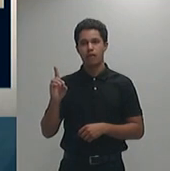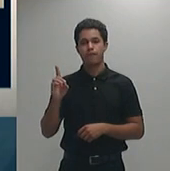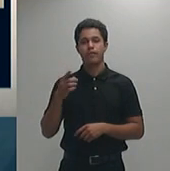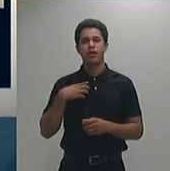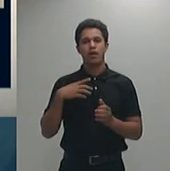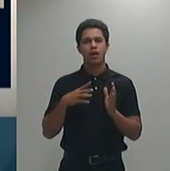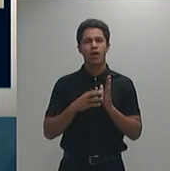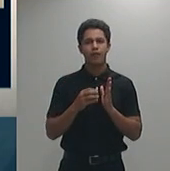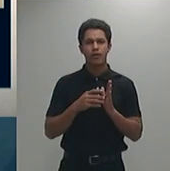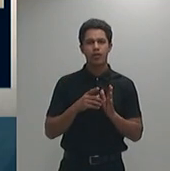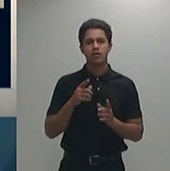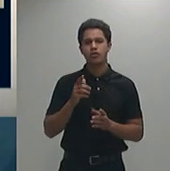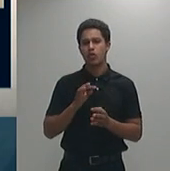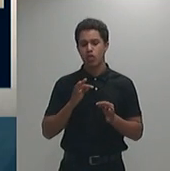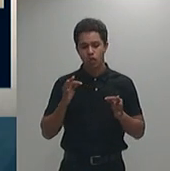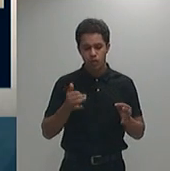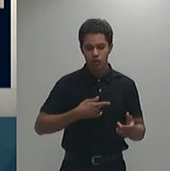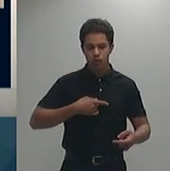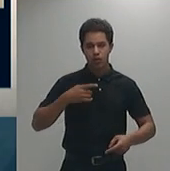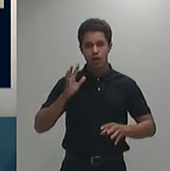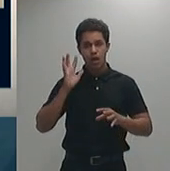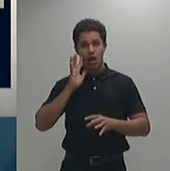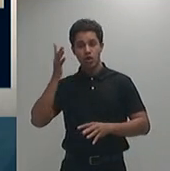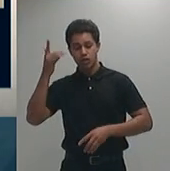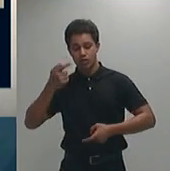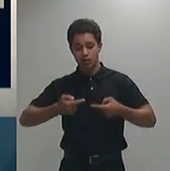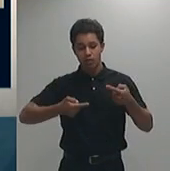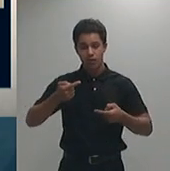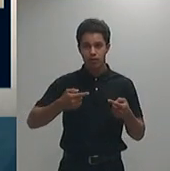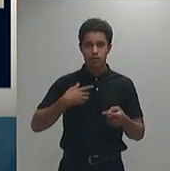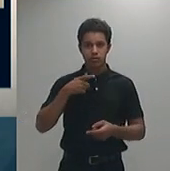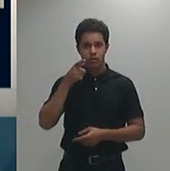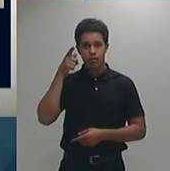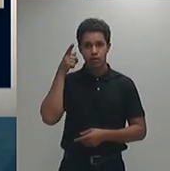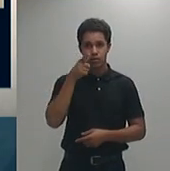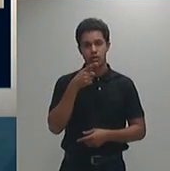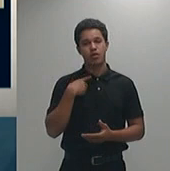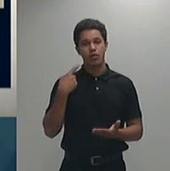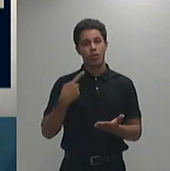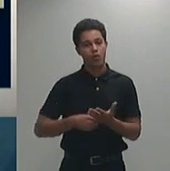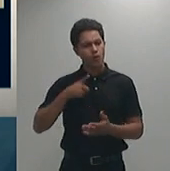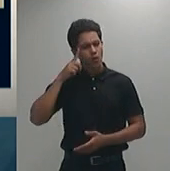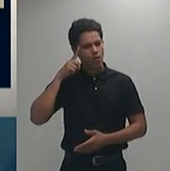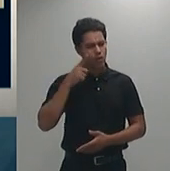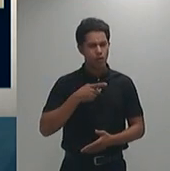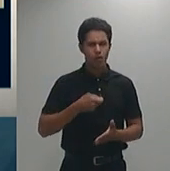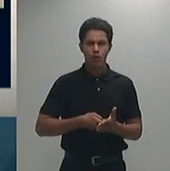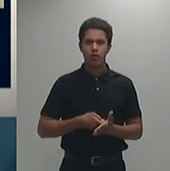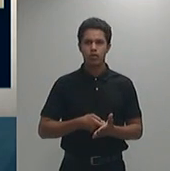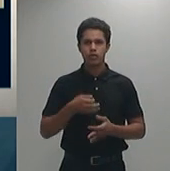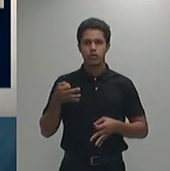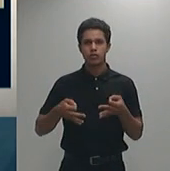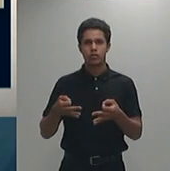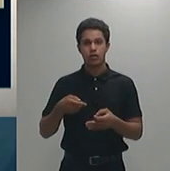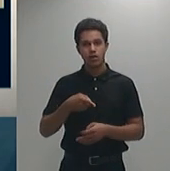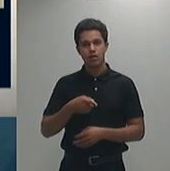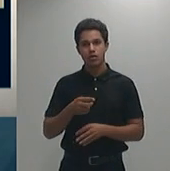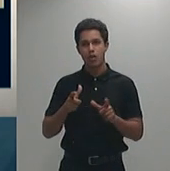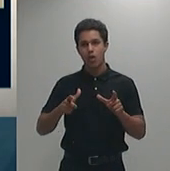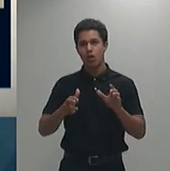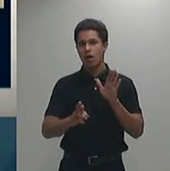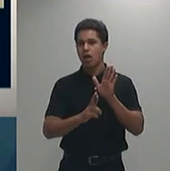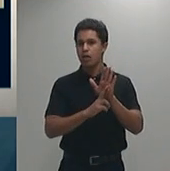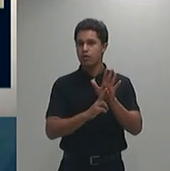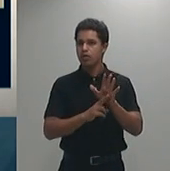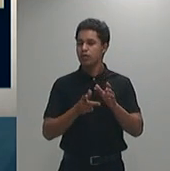resolve o conflito de interesses em definitivo com aplicação da ordem jurídica esse lugar me apresentou o verdadeiro divisor de águas na